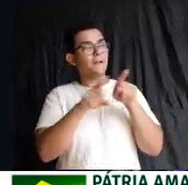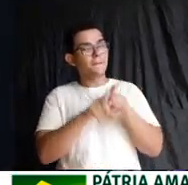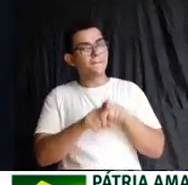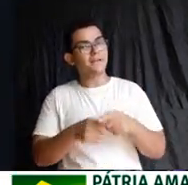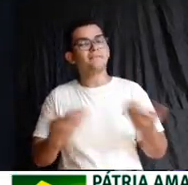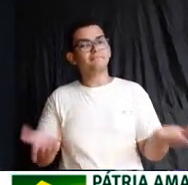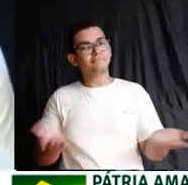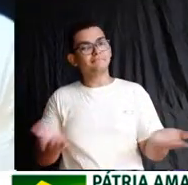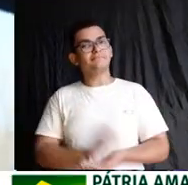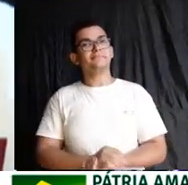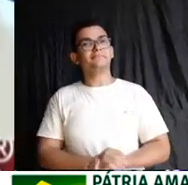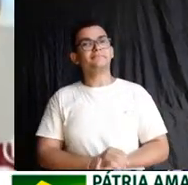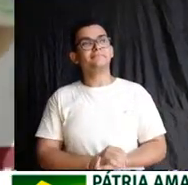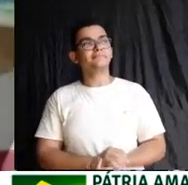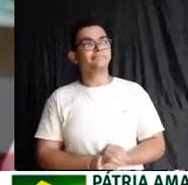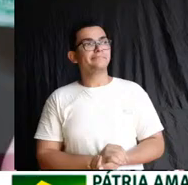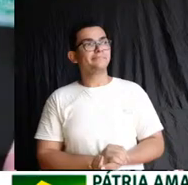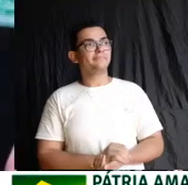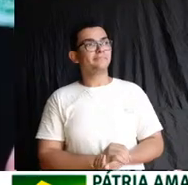certeza.